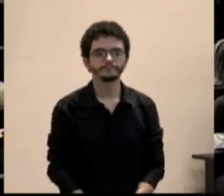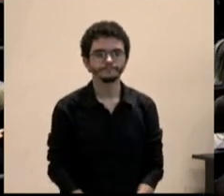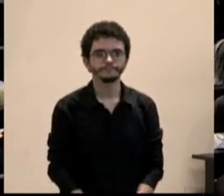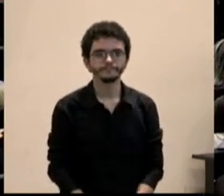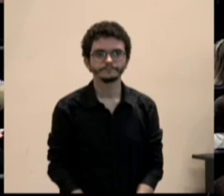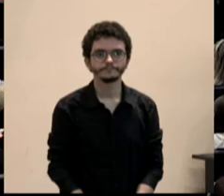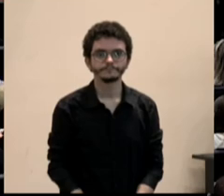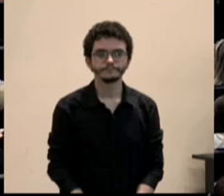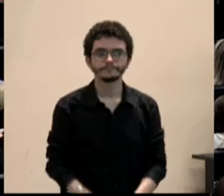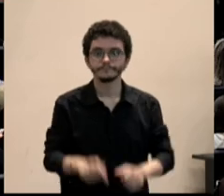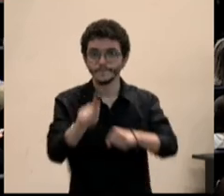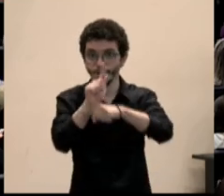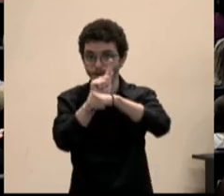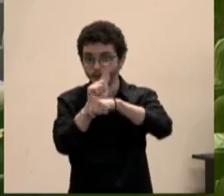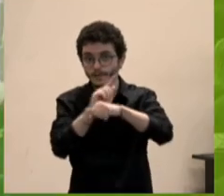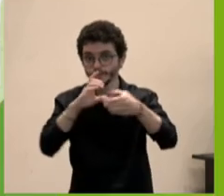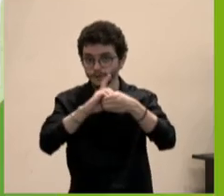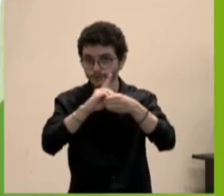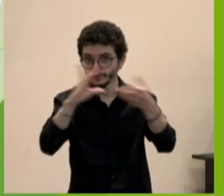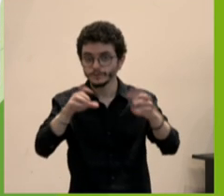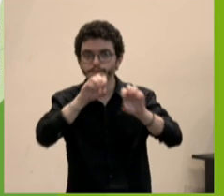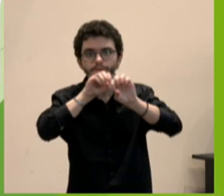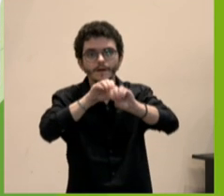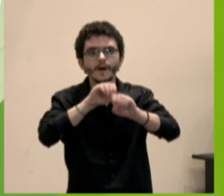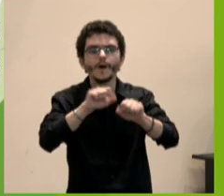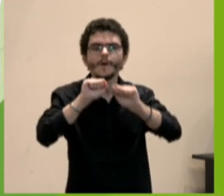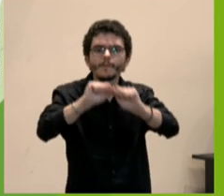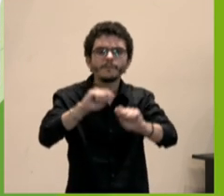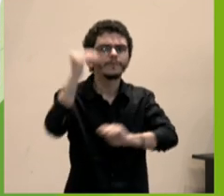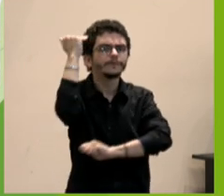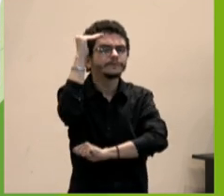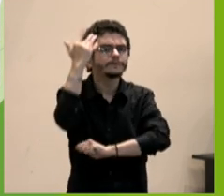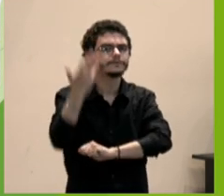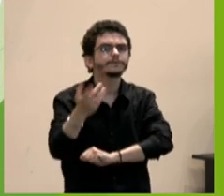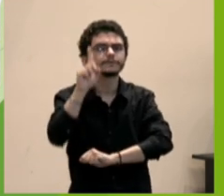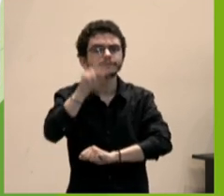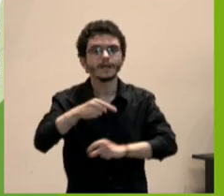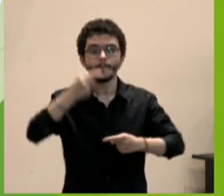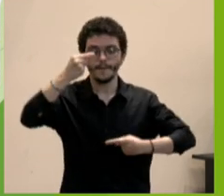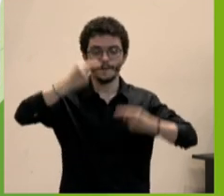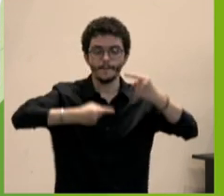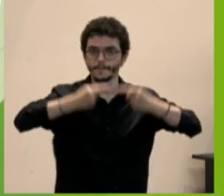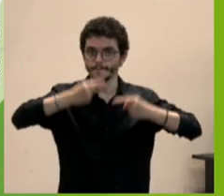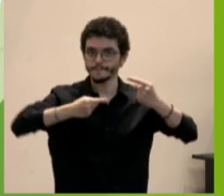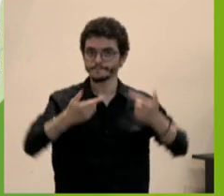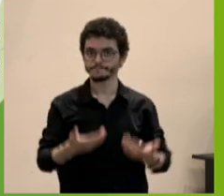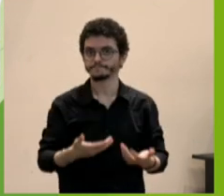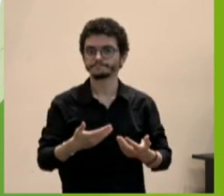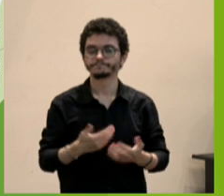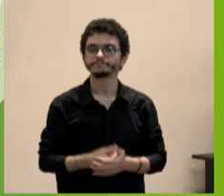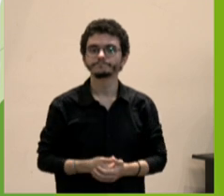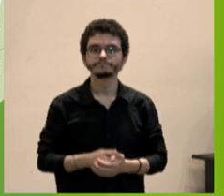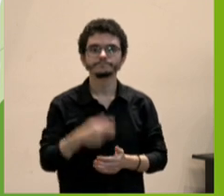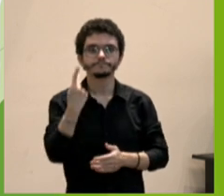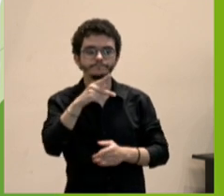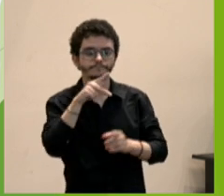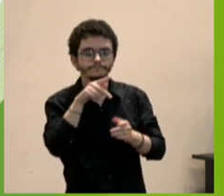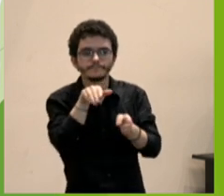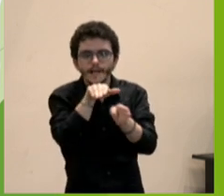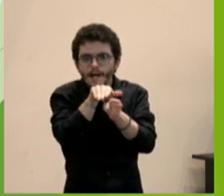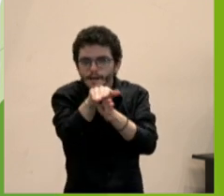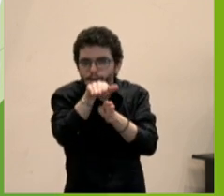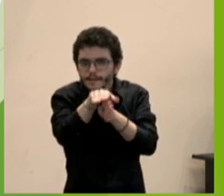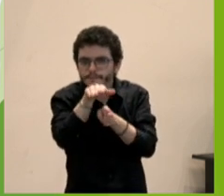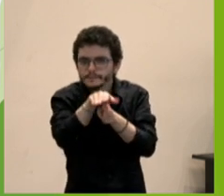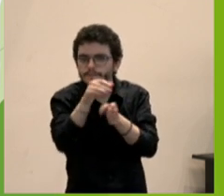a gestão democrática da educação pode ser entendida como uma política que induz a criação